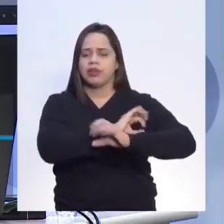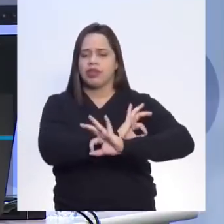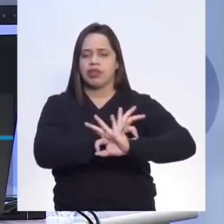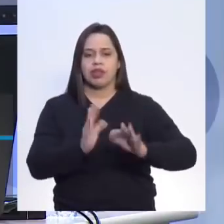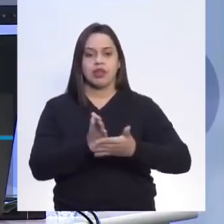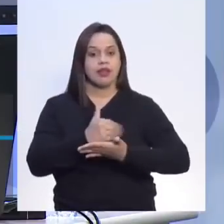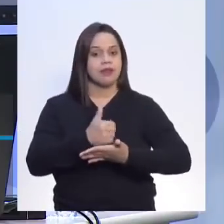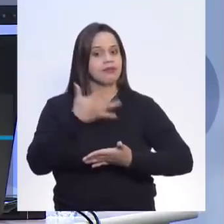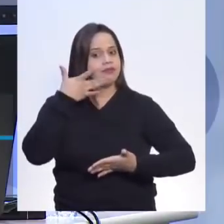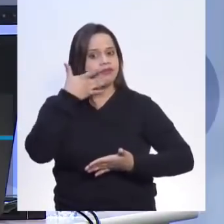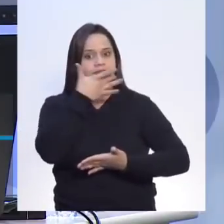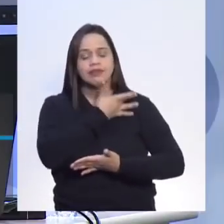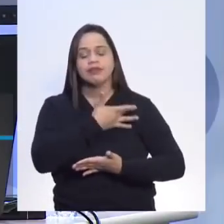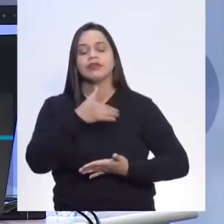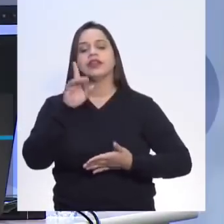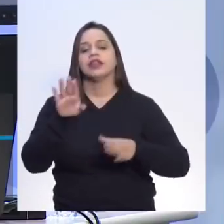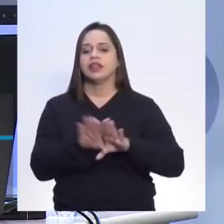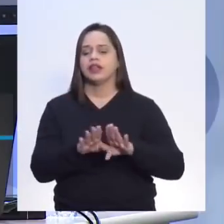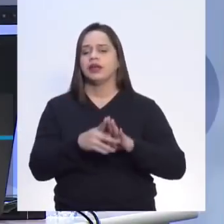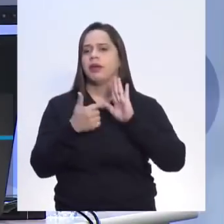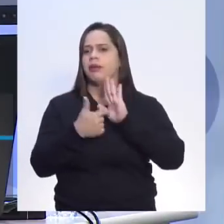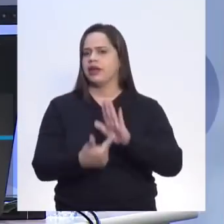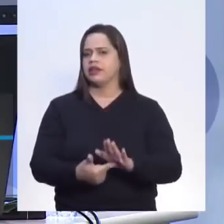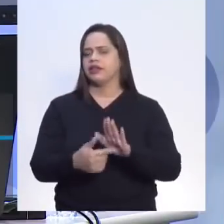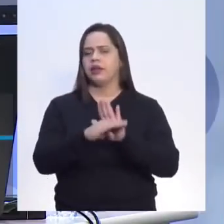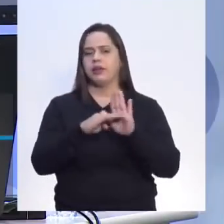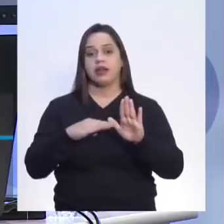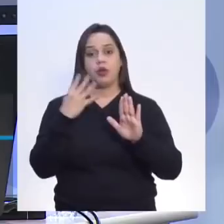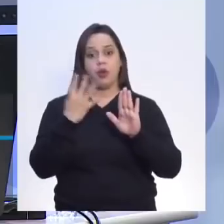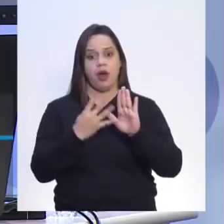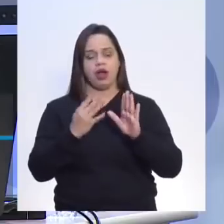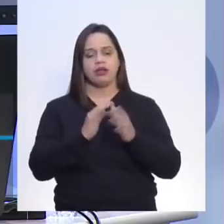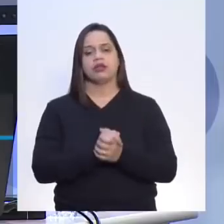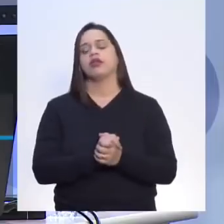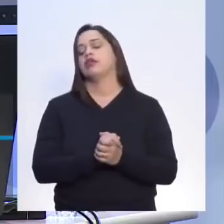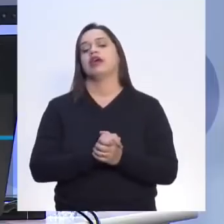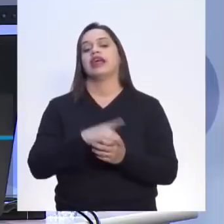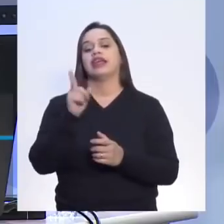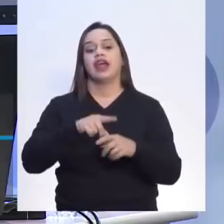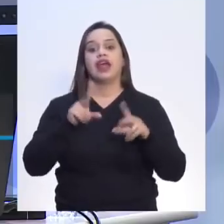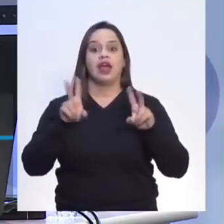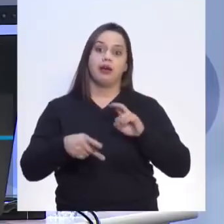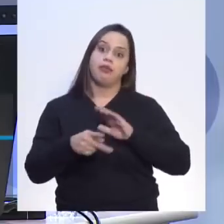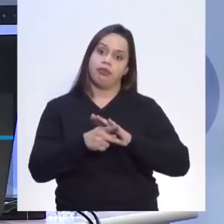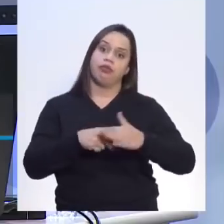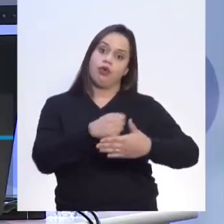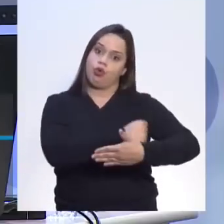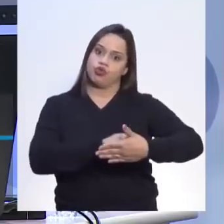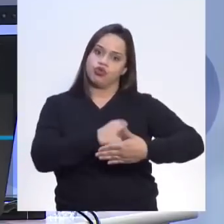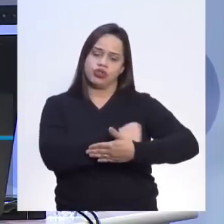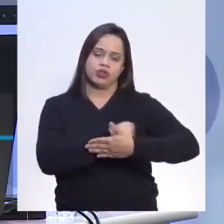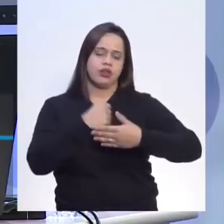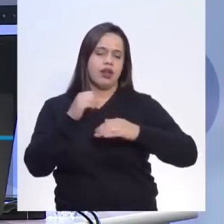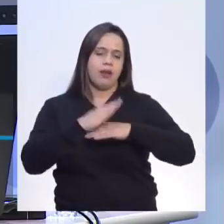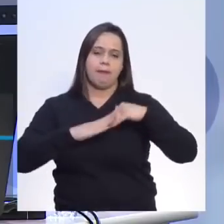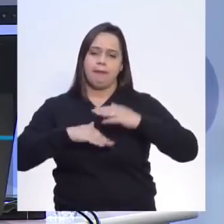Inclusive, apareceu em alguma, acho que foi na cena 4 também, da questão dela ser uma cozinheira de mão cheia.